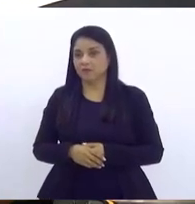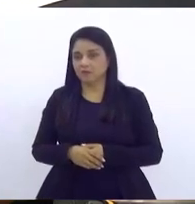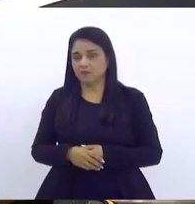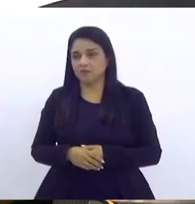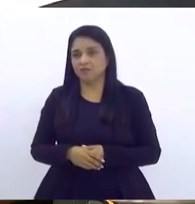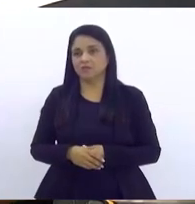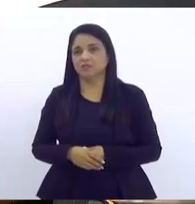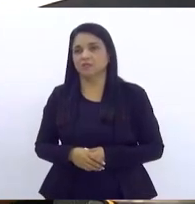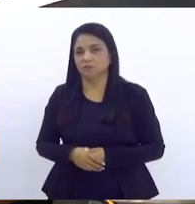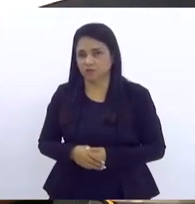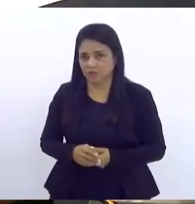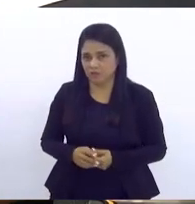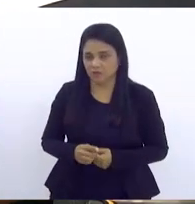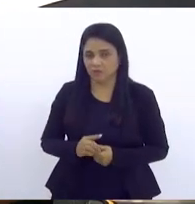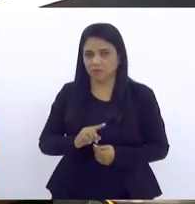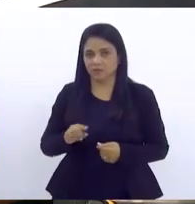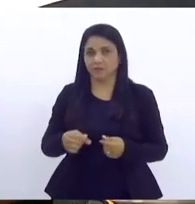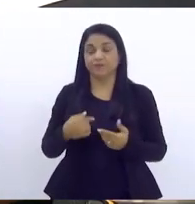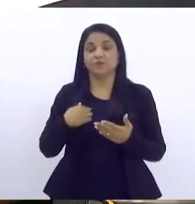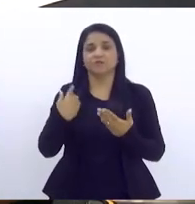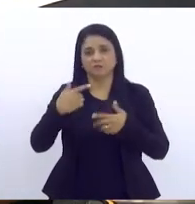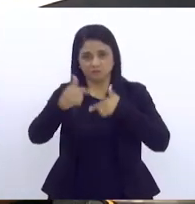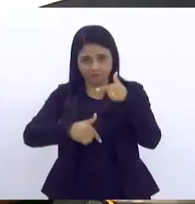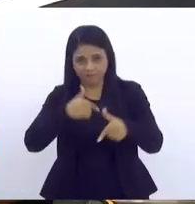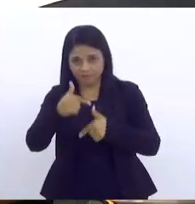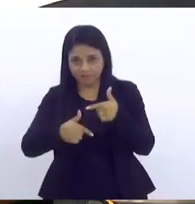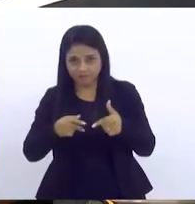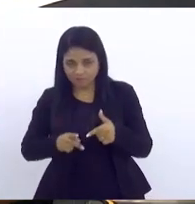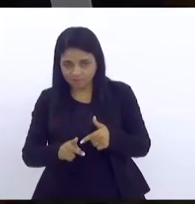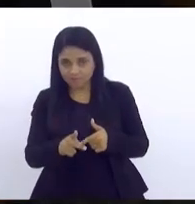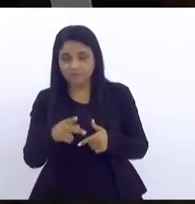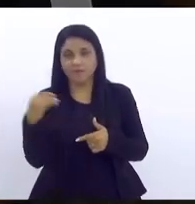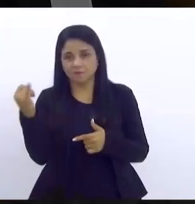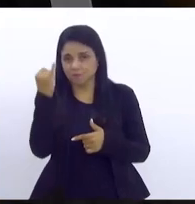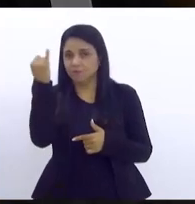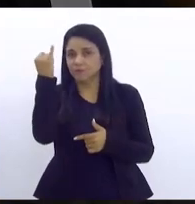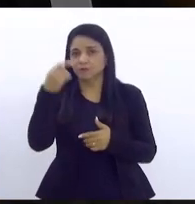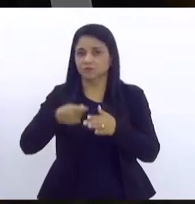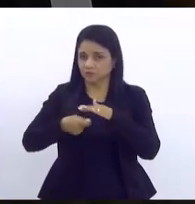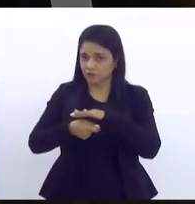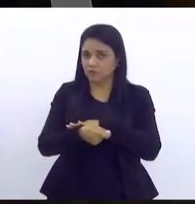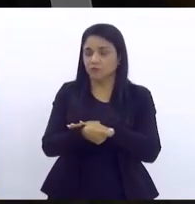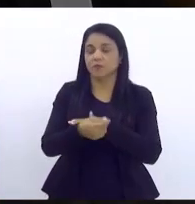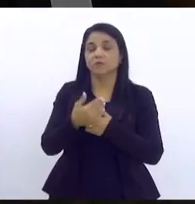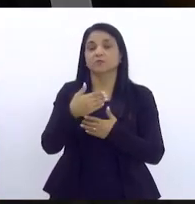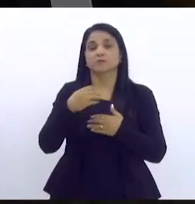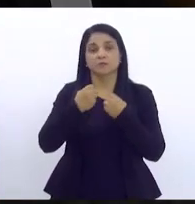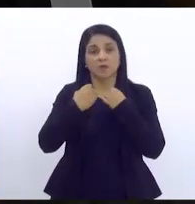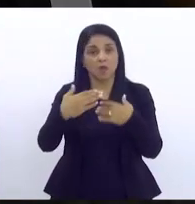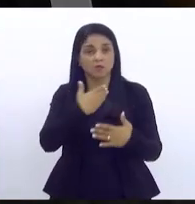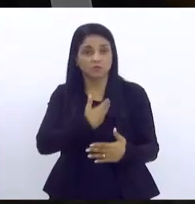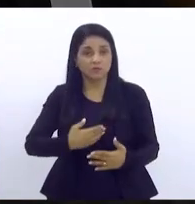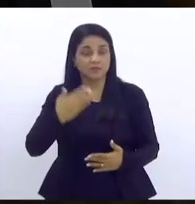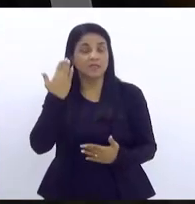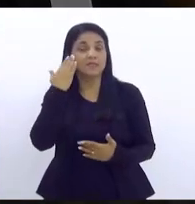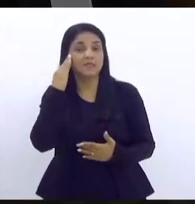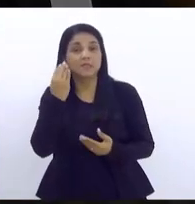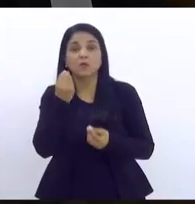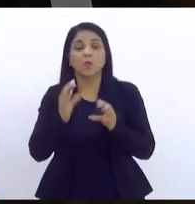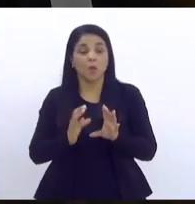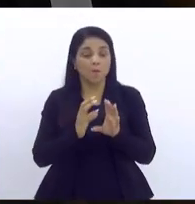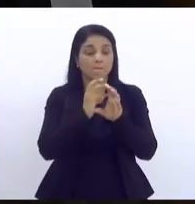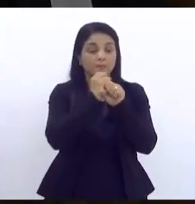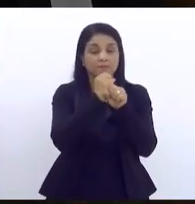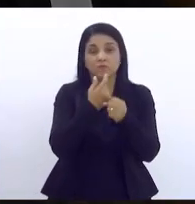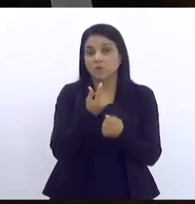trabalhando nela mas esse entendimento foi importante eh para todos aqui da audiência entender Qual é a previsão orçamentária das